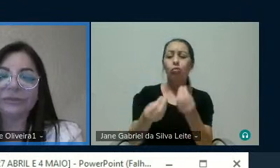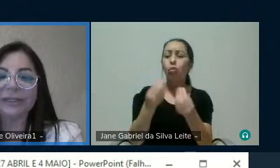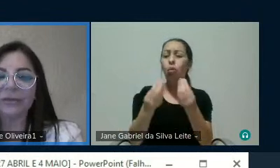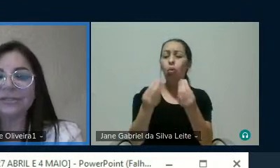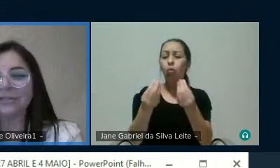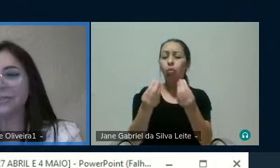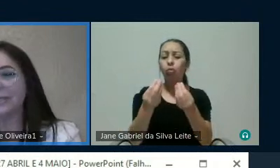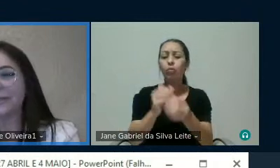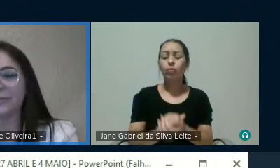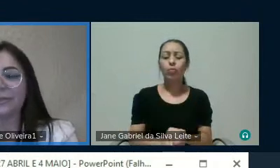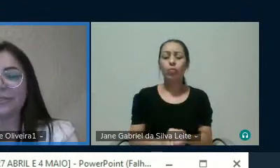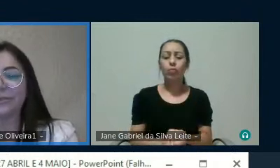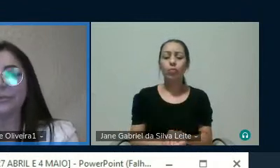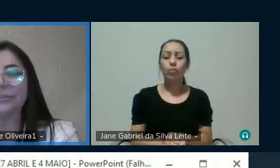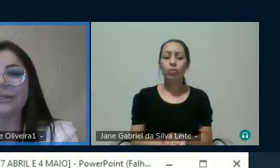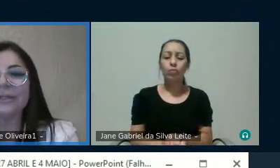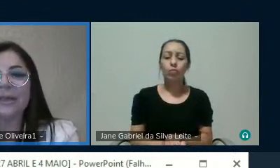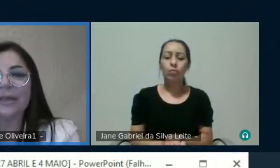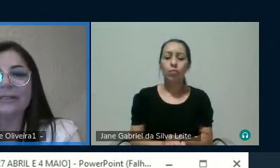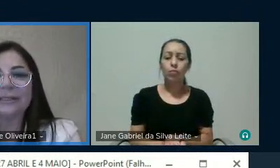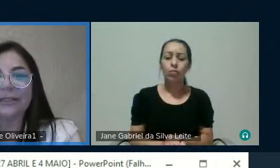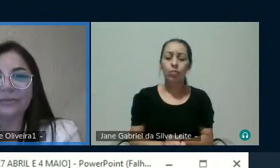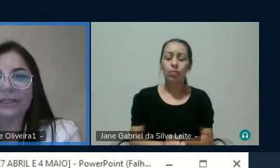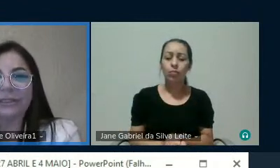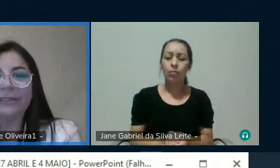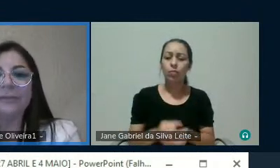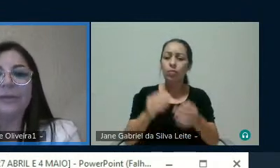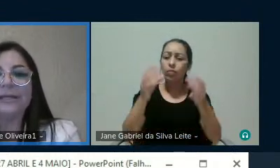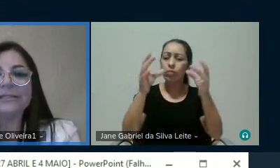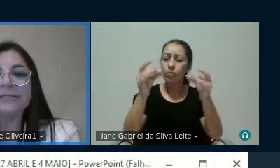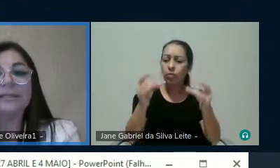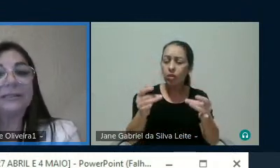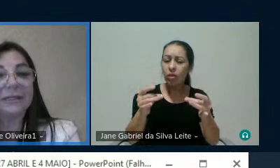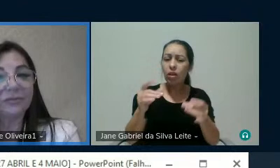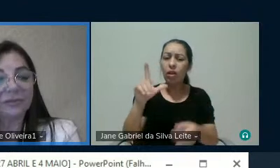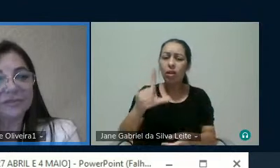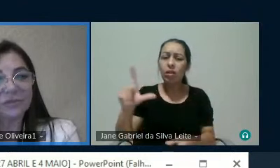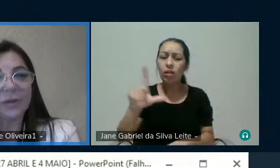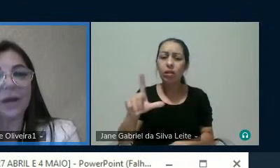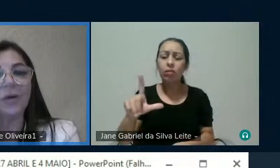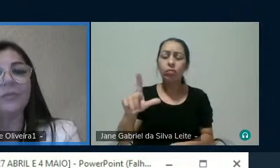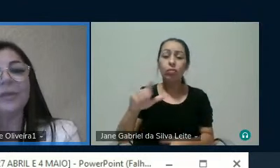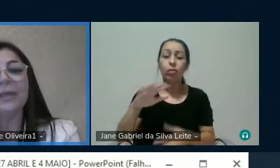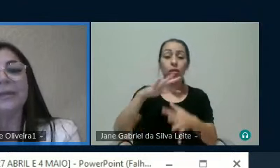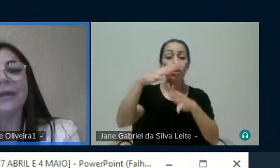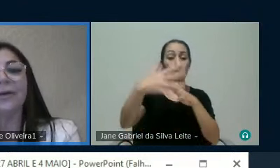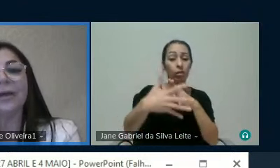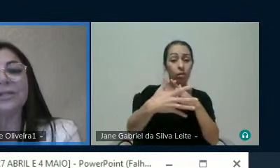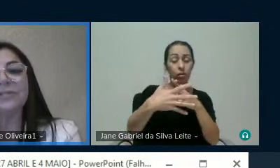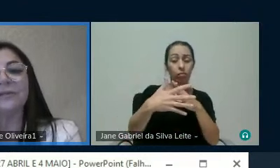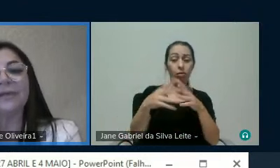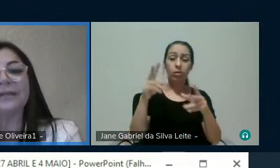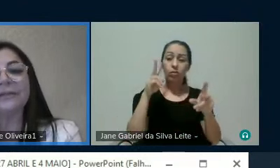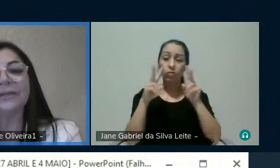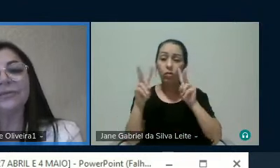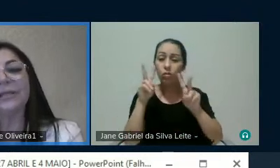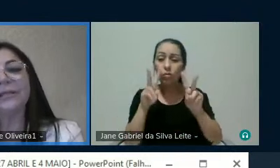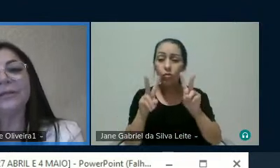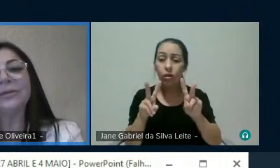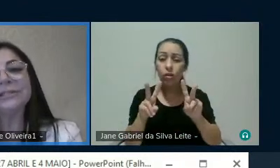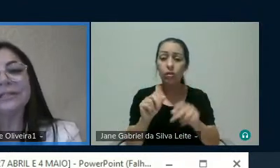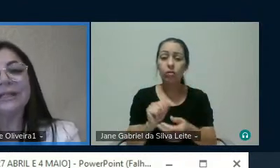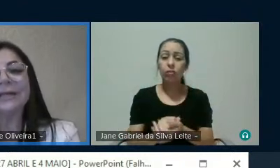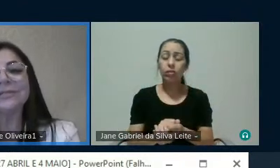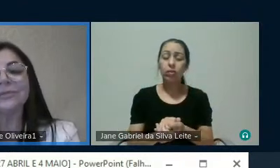literatura surda, né? Conceito de literatura surda, literatura em libras, literatura visual, e agora a gente vai ver a literatura